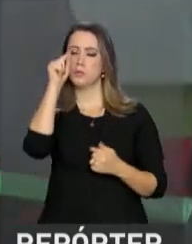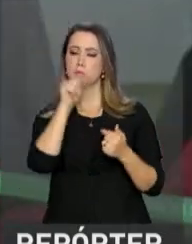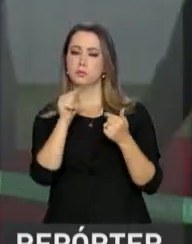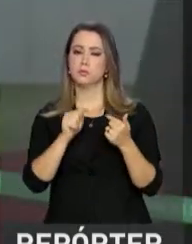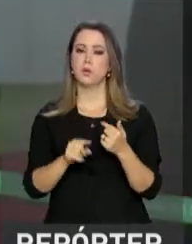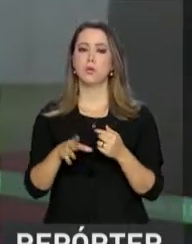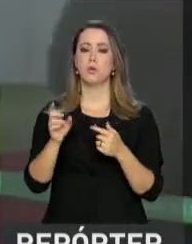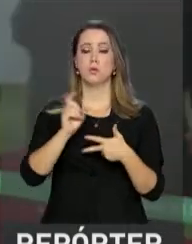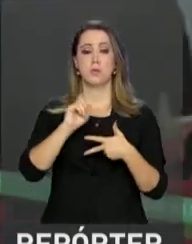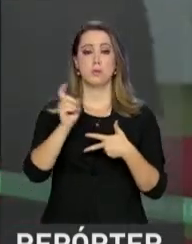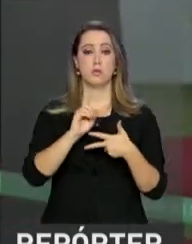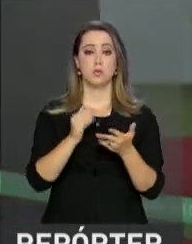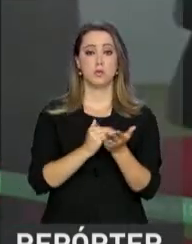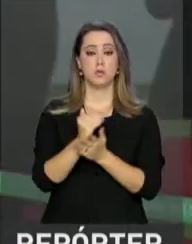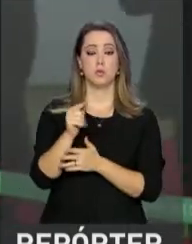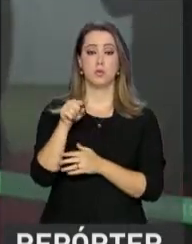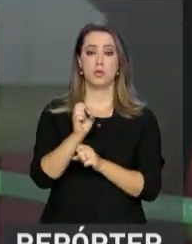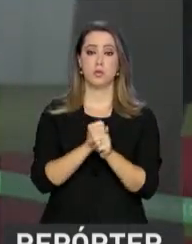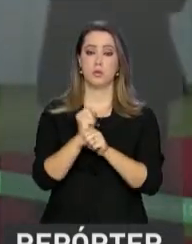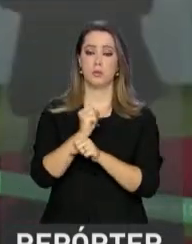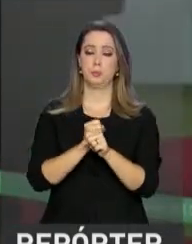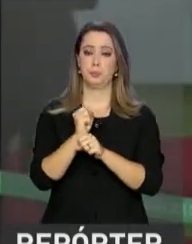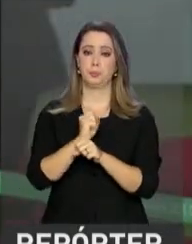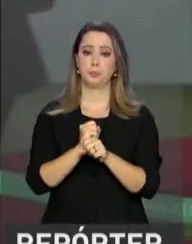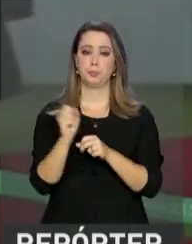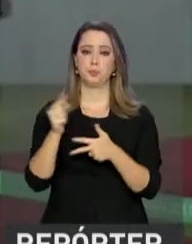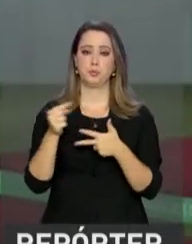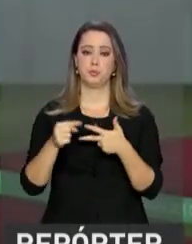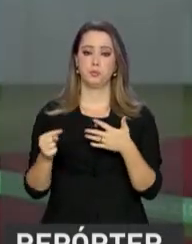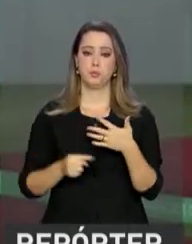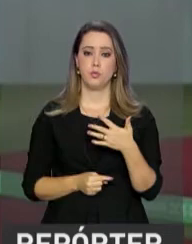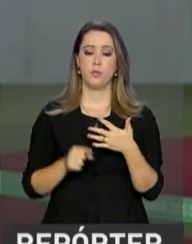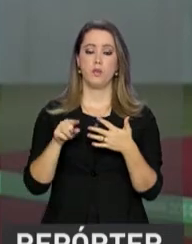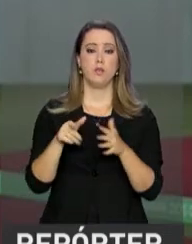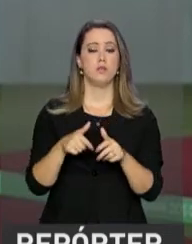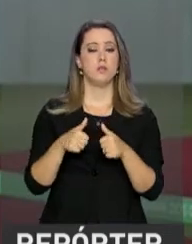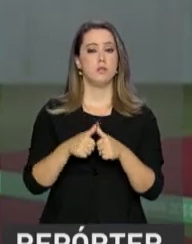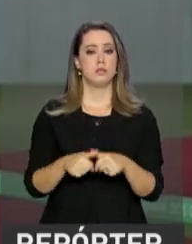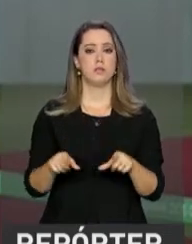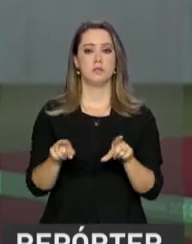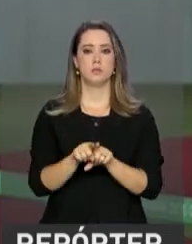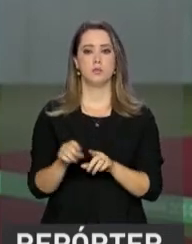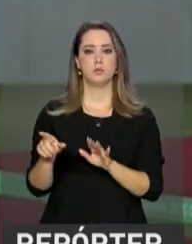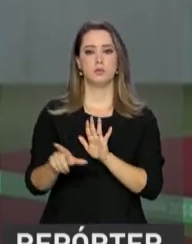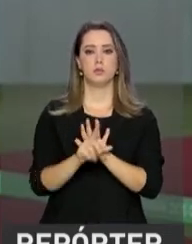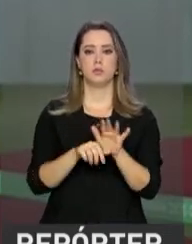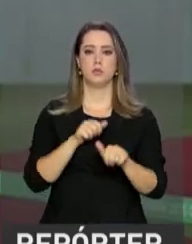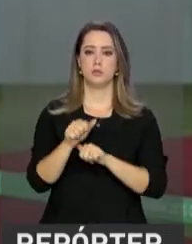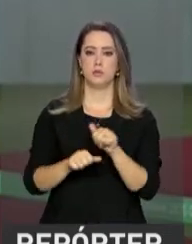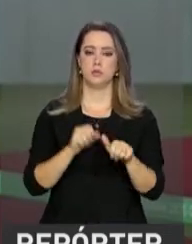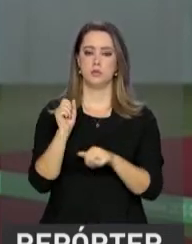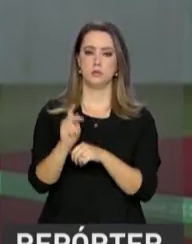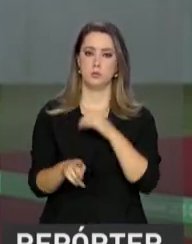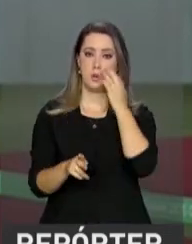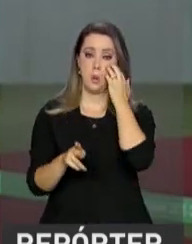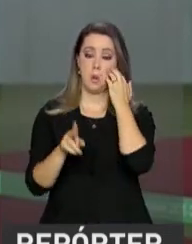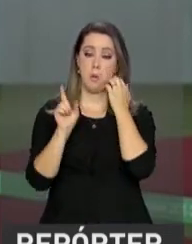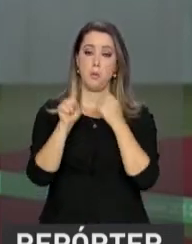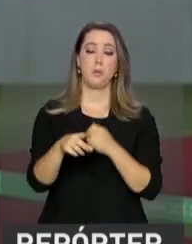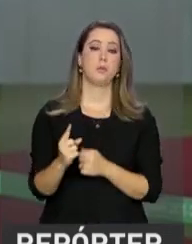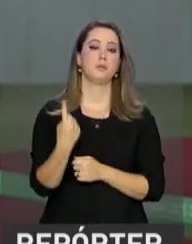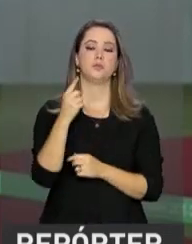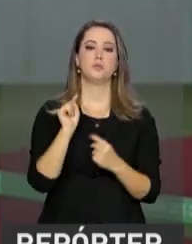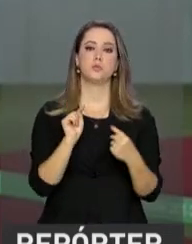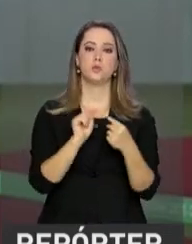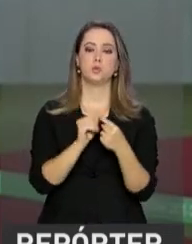para este ano que se inicia entre elas entre as prioridades está justamente a reforma da previdência que é um dos focos do governo